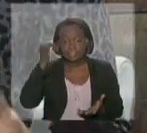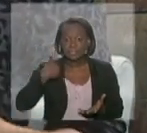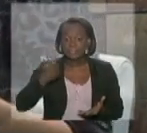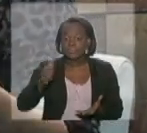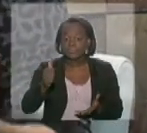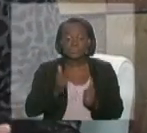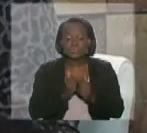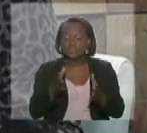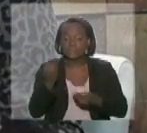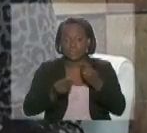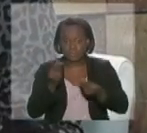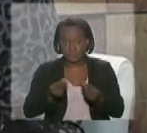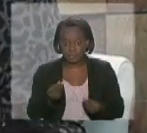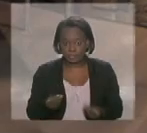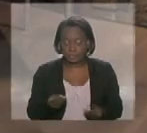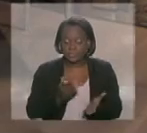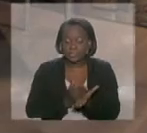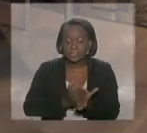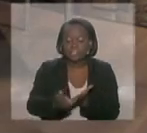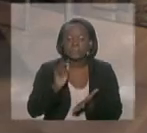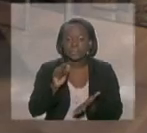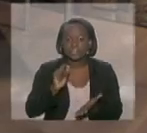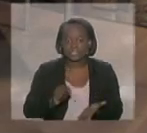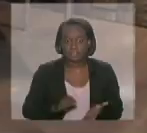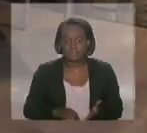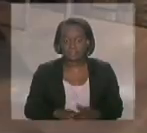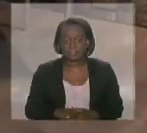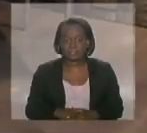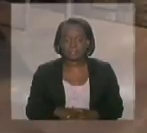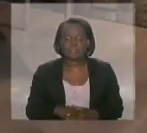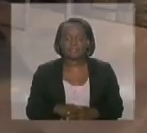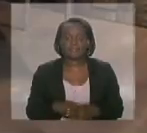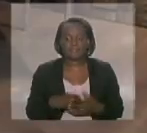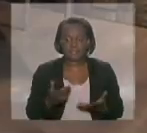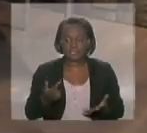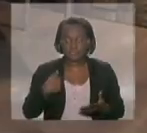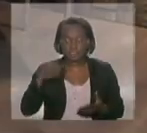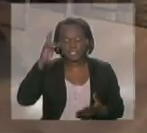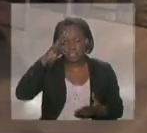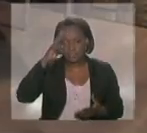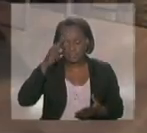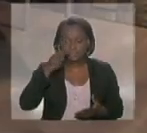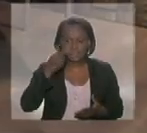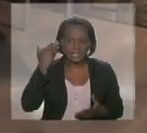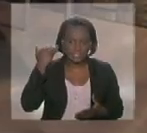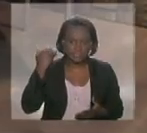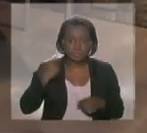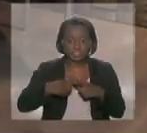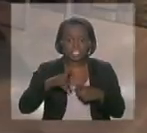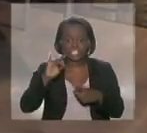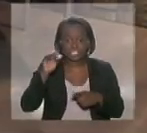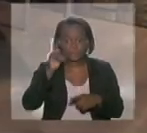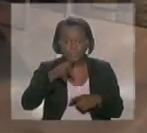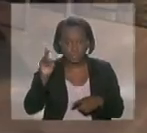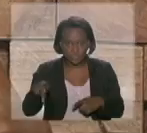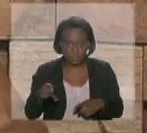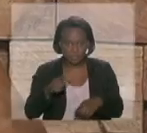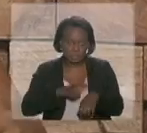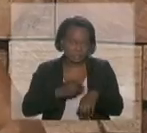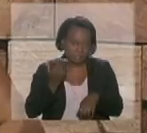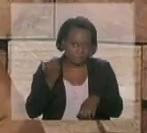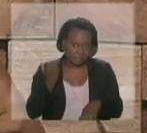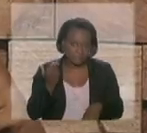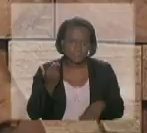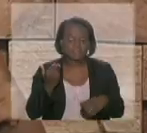11 anos como é que tudo isso Começou a partir do quê E eu tava me lembrando disso no outro dia porque foi o dia do mestre n há